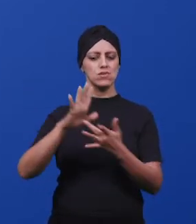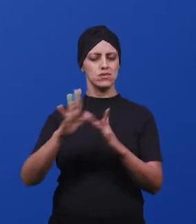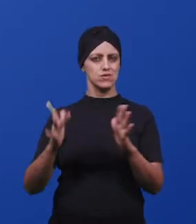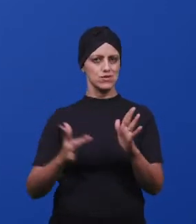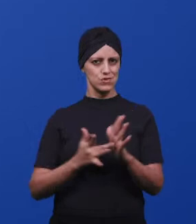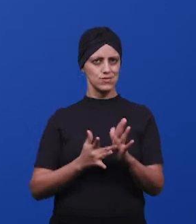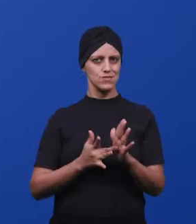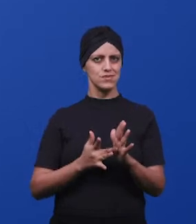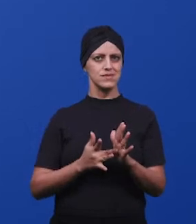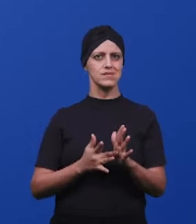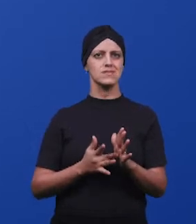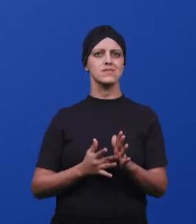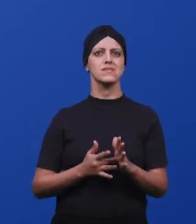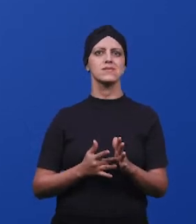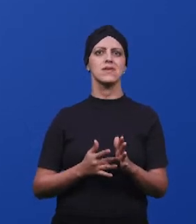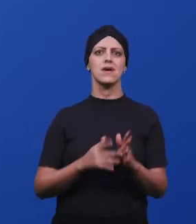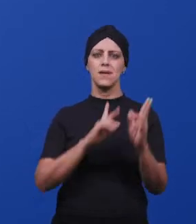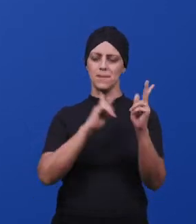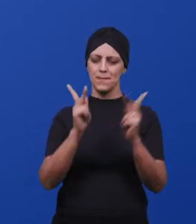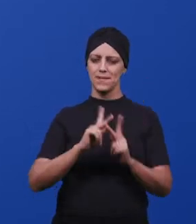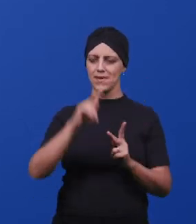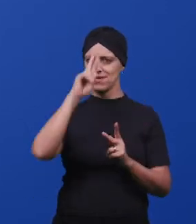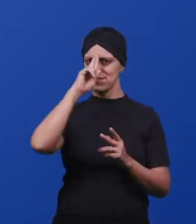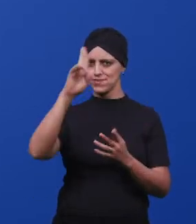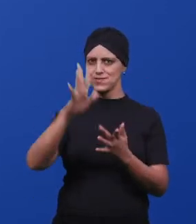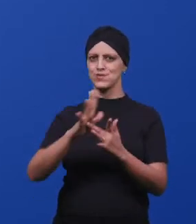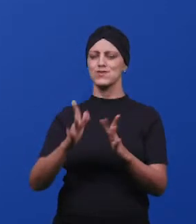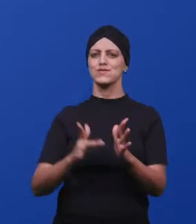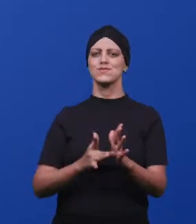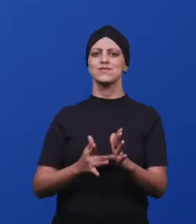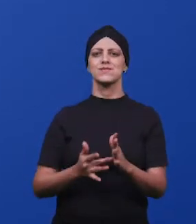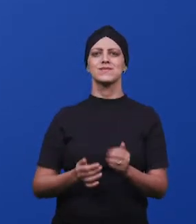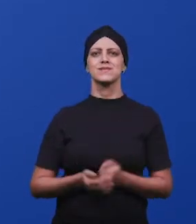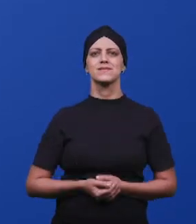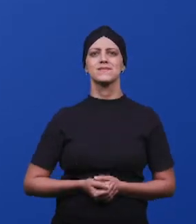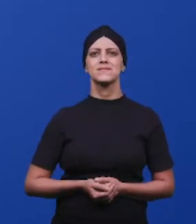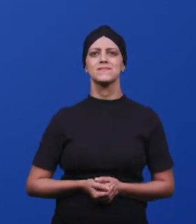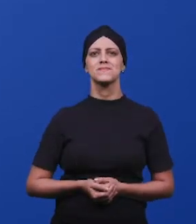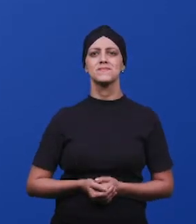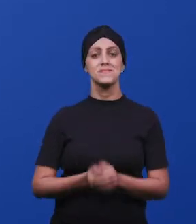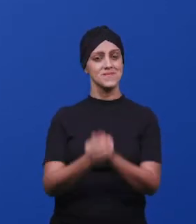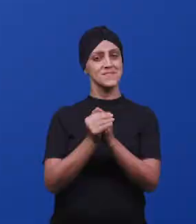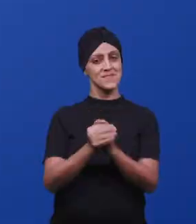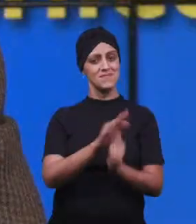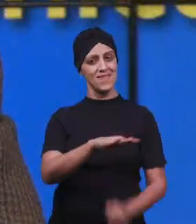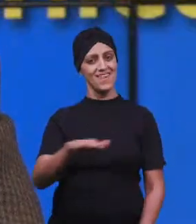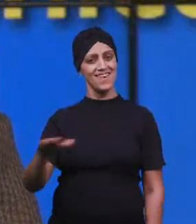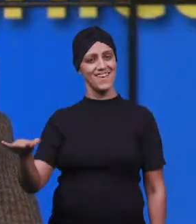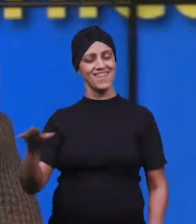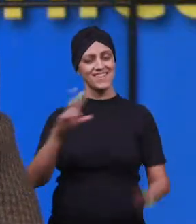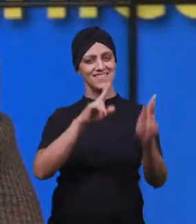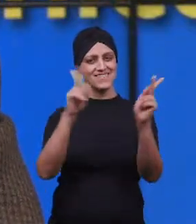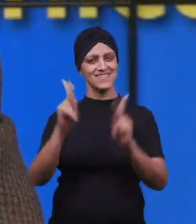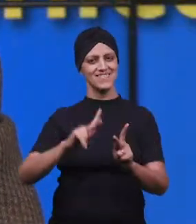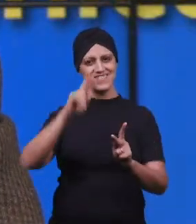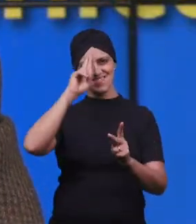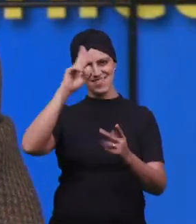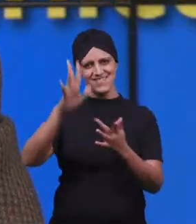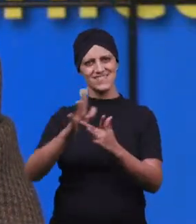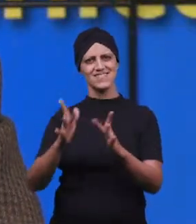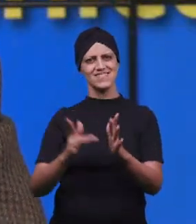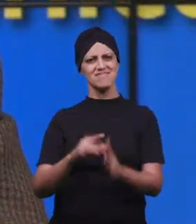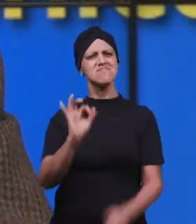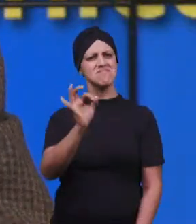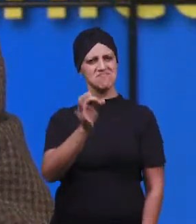arrebatamento, a volta do Senhor Jesus. A paz do Senhor Jesus. Amém, crianças, a paz do